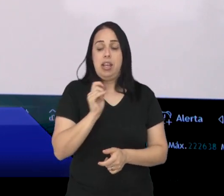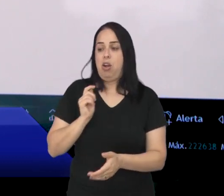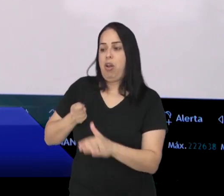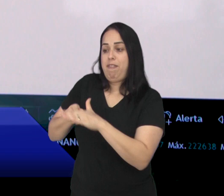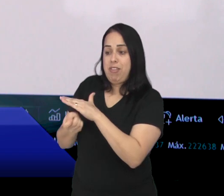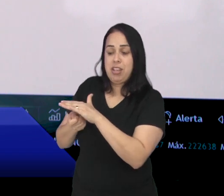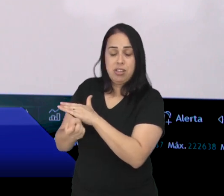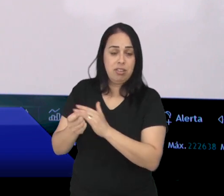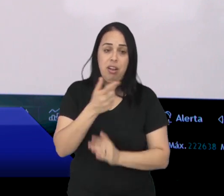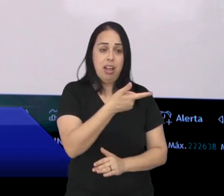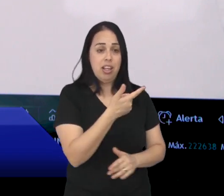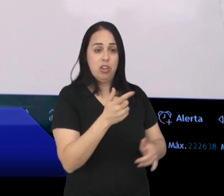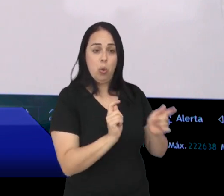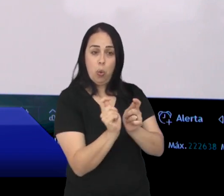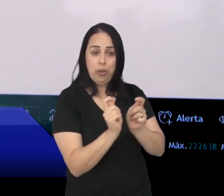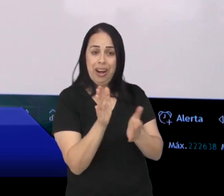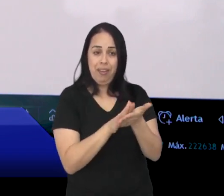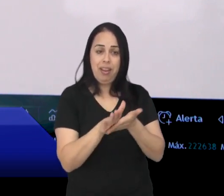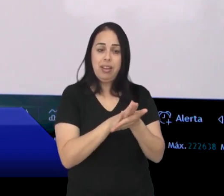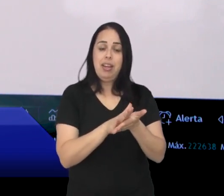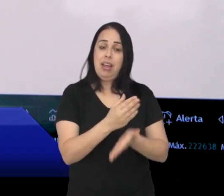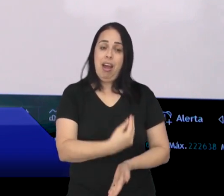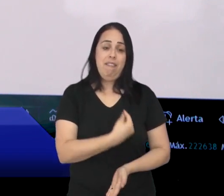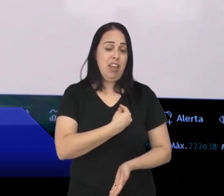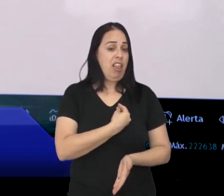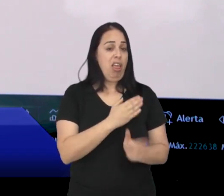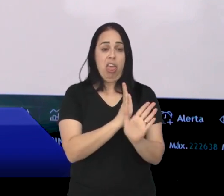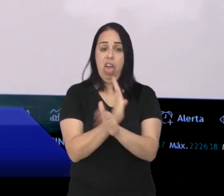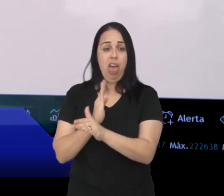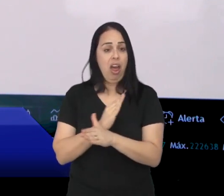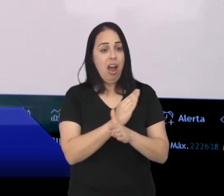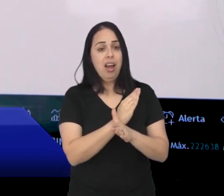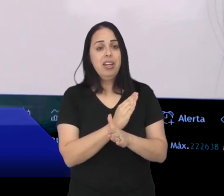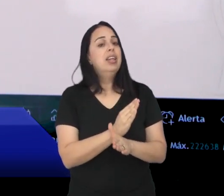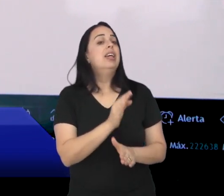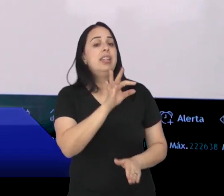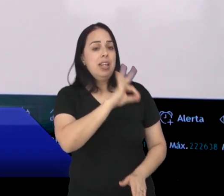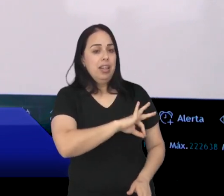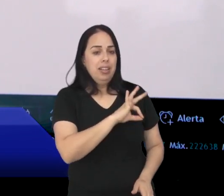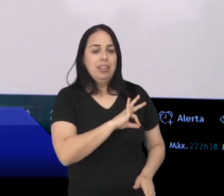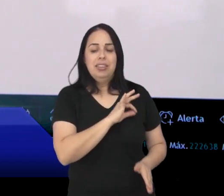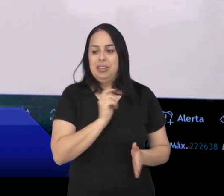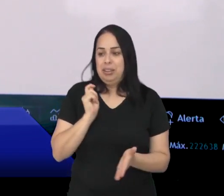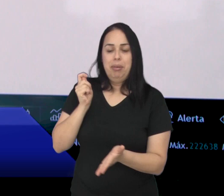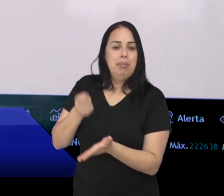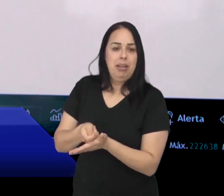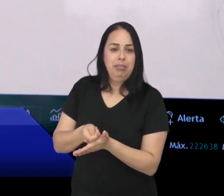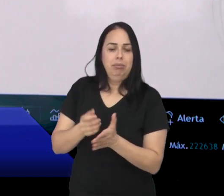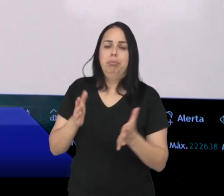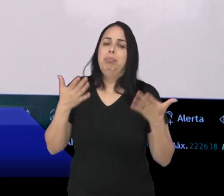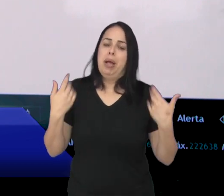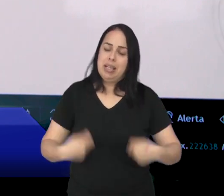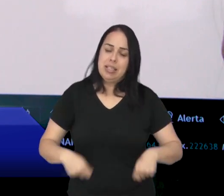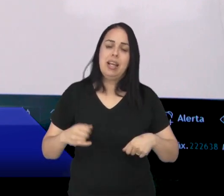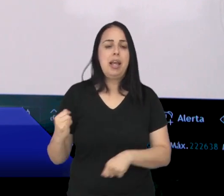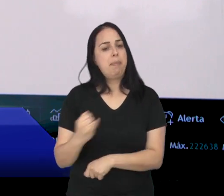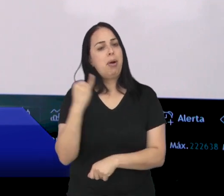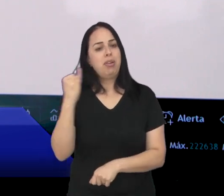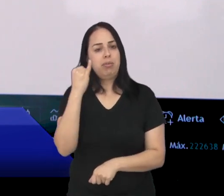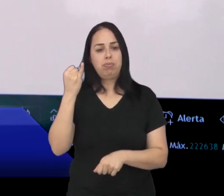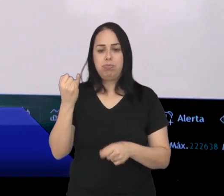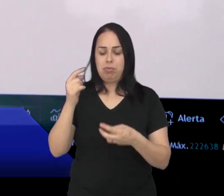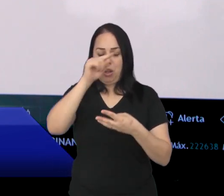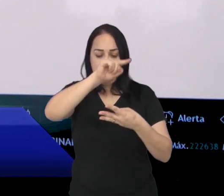invisto sem controlar, eu vou ter que tirar dinheiro do investimento porque a vida está descontrolada. E se eu fizer mais dinheiro sem controlar e investir, a conta também não vai fechar. Por